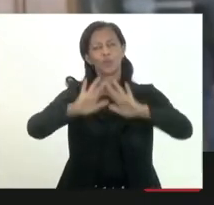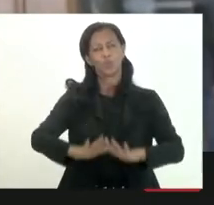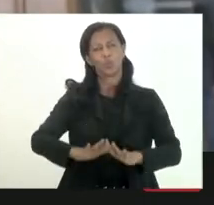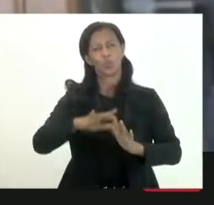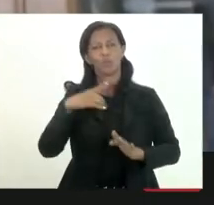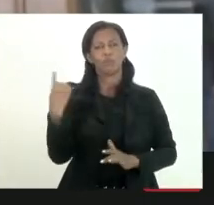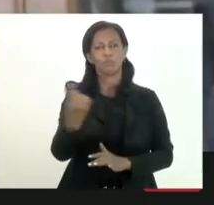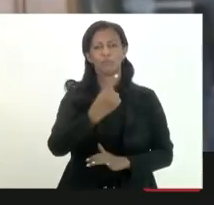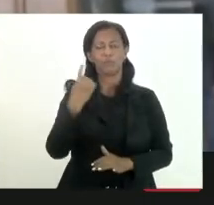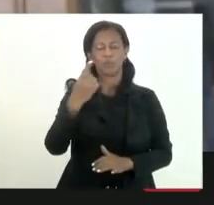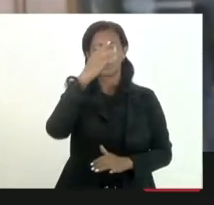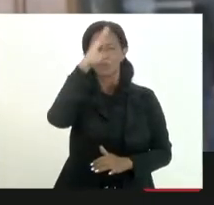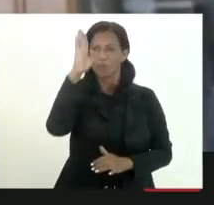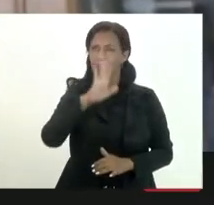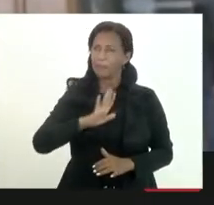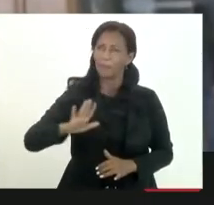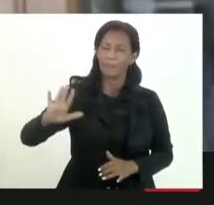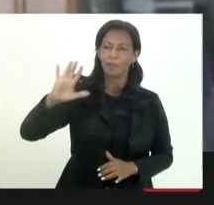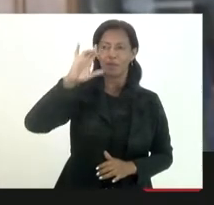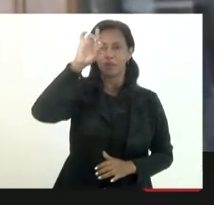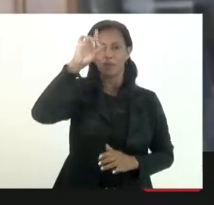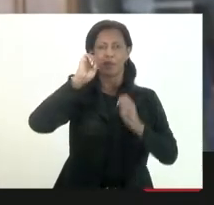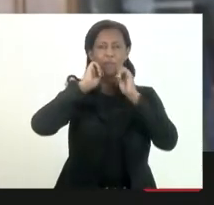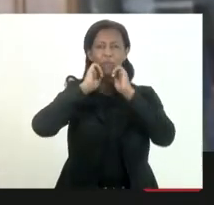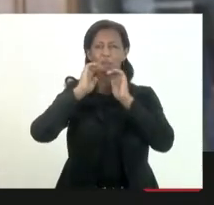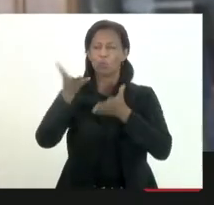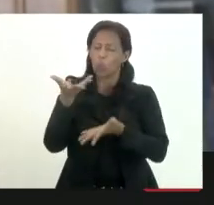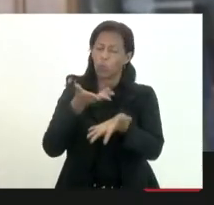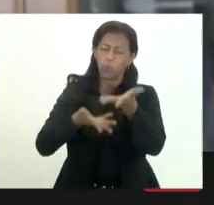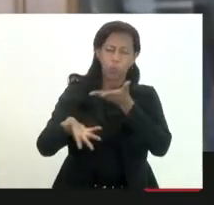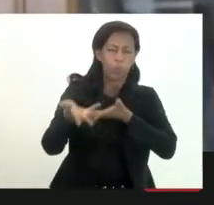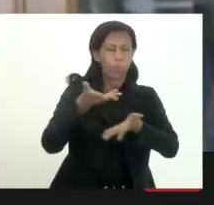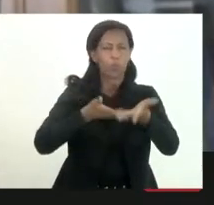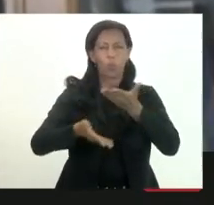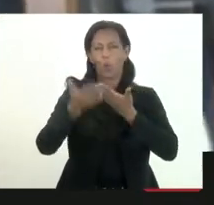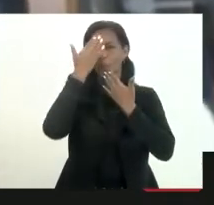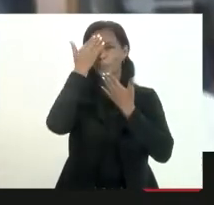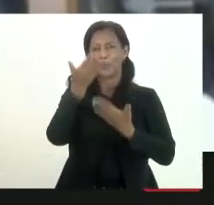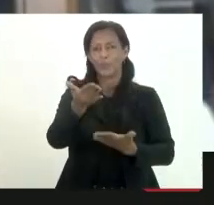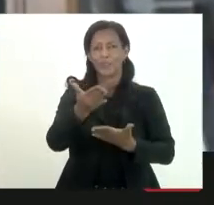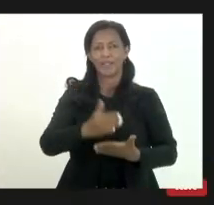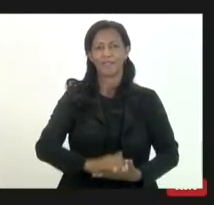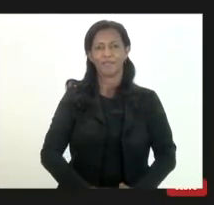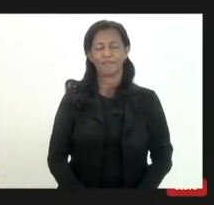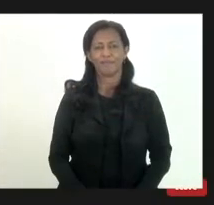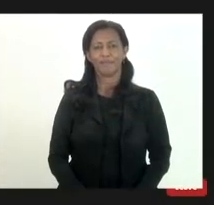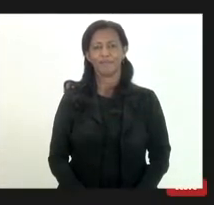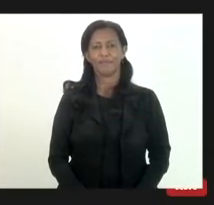Brasil, que Deus abençoe todos os nossos participantes. Muito obrigado.